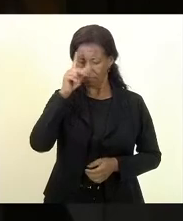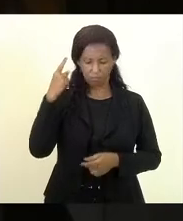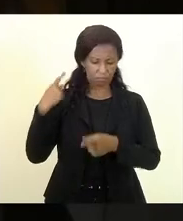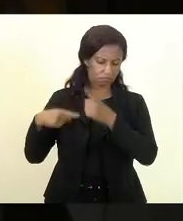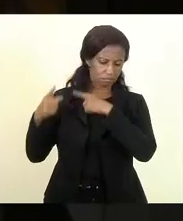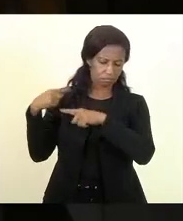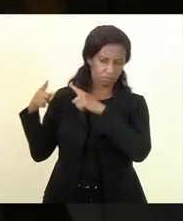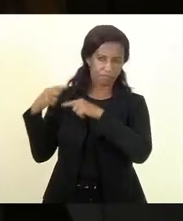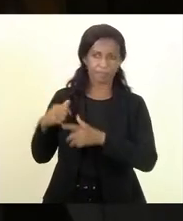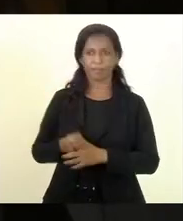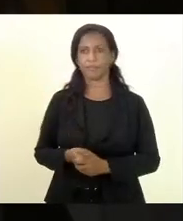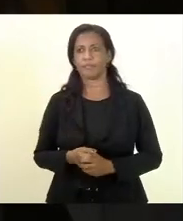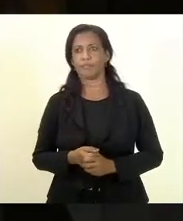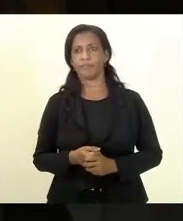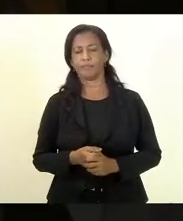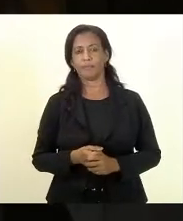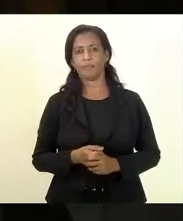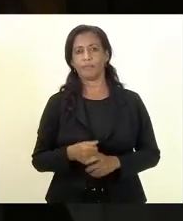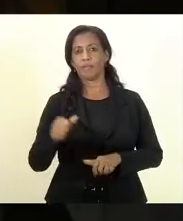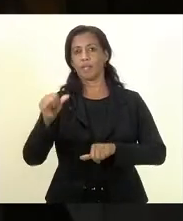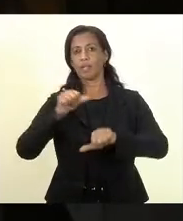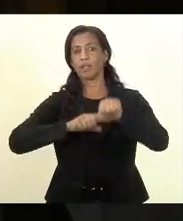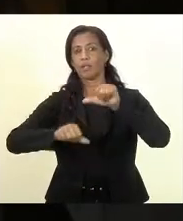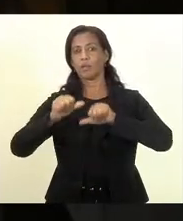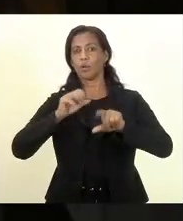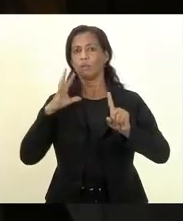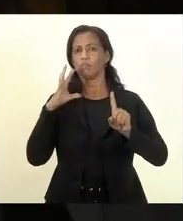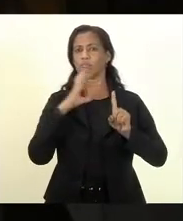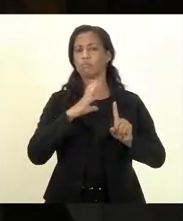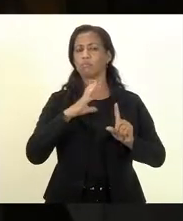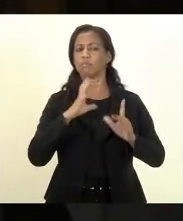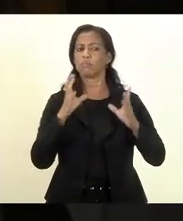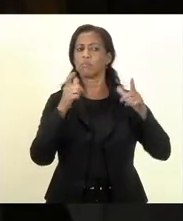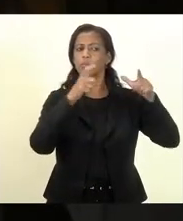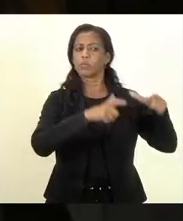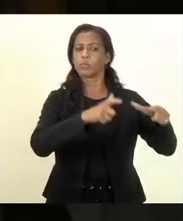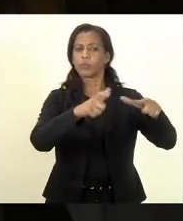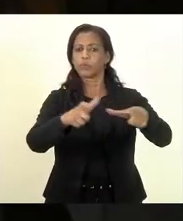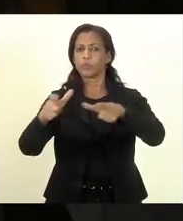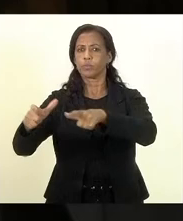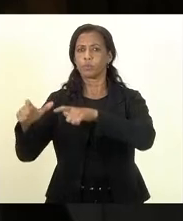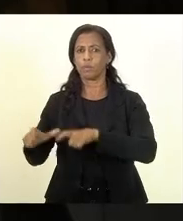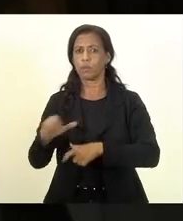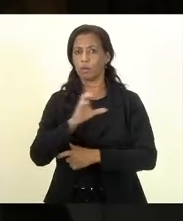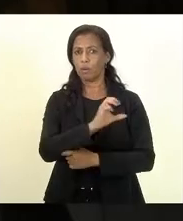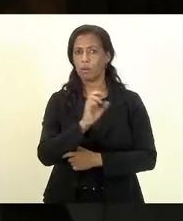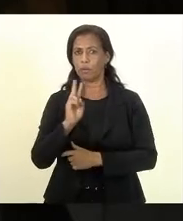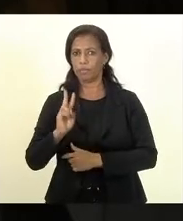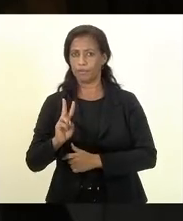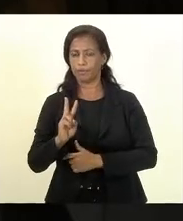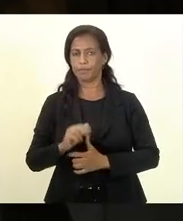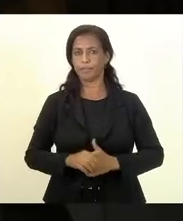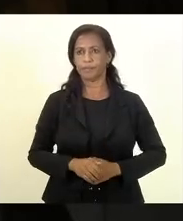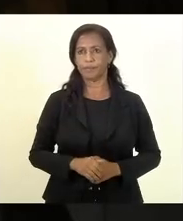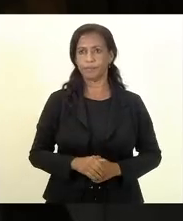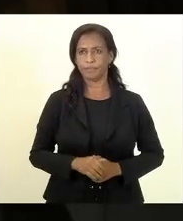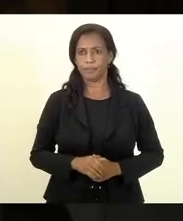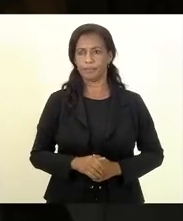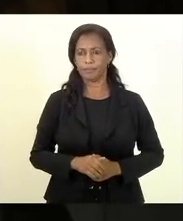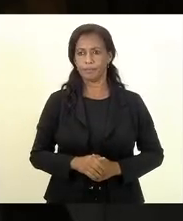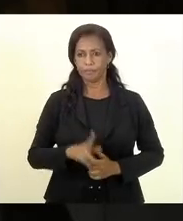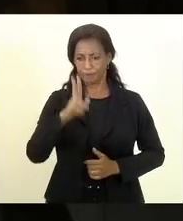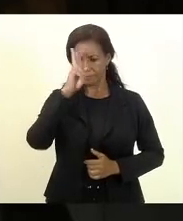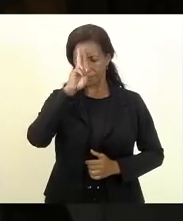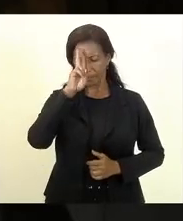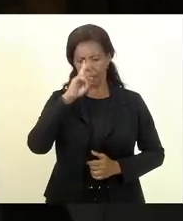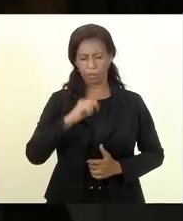passado essa troca de influência sobre os locais de domínio do Comando Vermelho. Me lembro que,